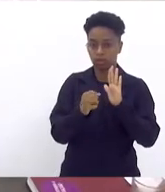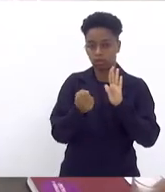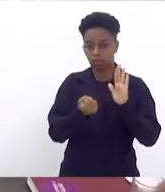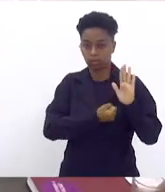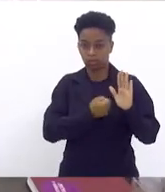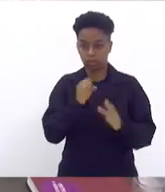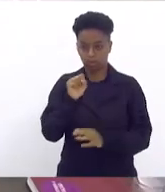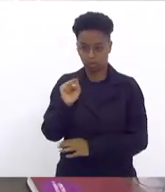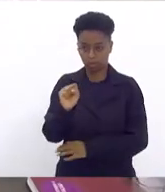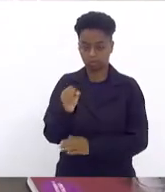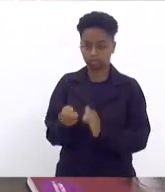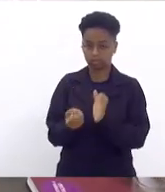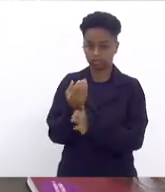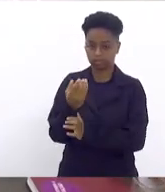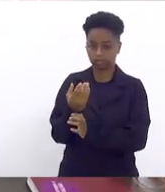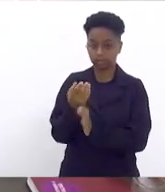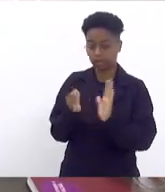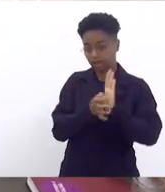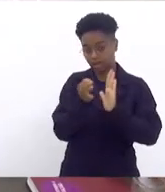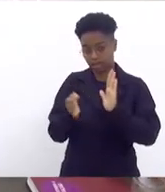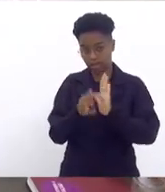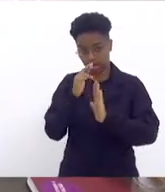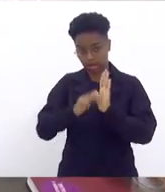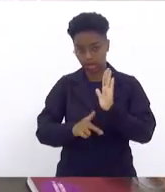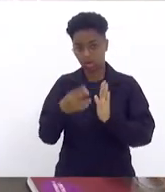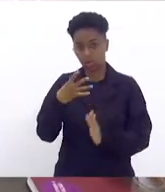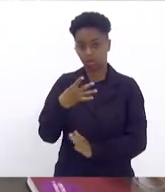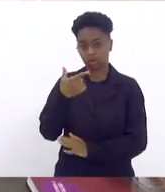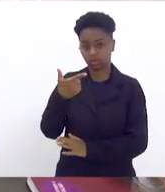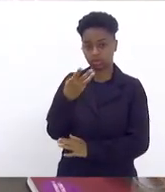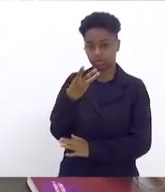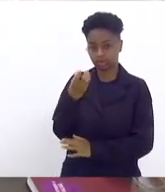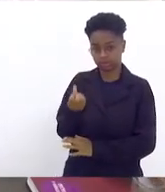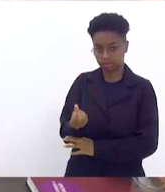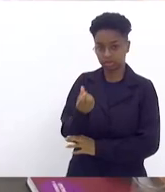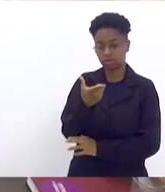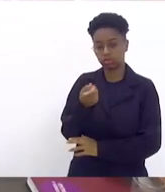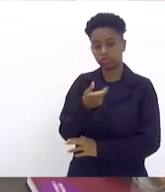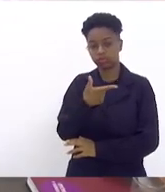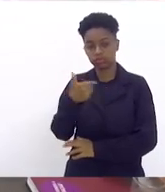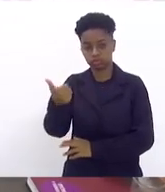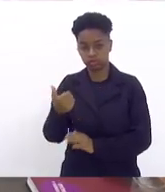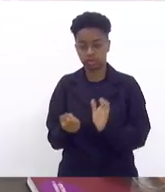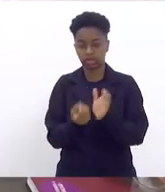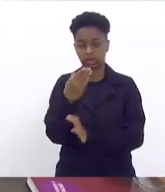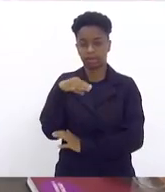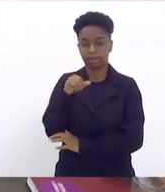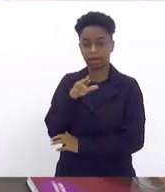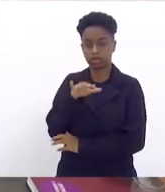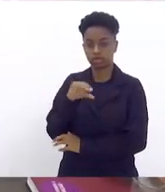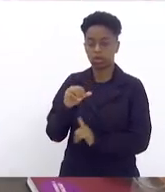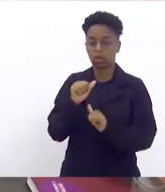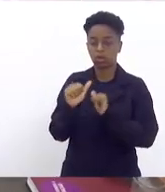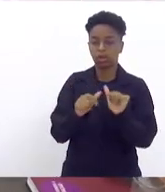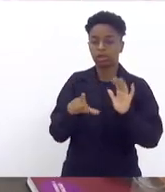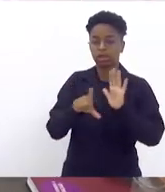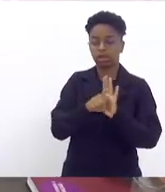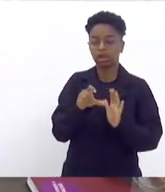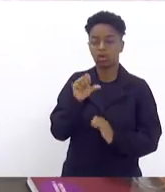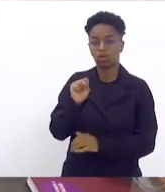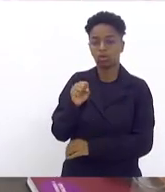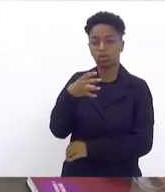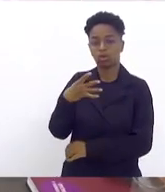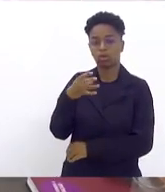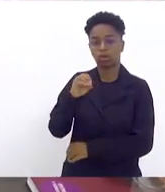do deputado Guilherme Delaroli. É o PL 4236 de 21, de autoria do deputado Márcio Canella, que altera a lei 8.401 de 23